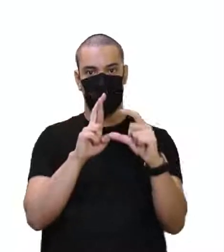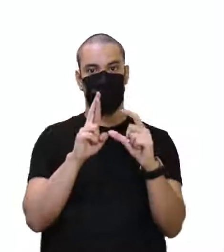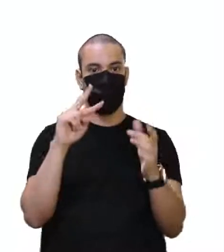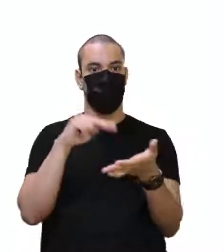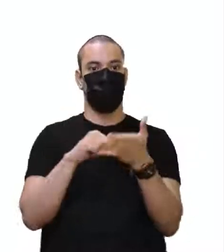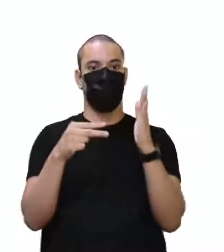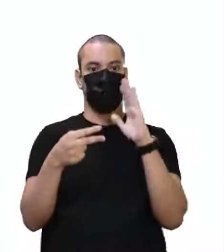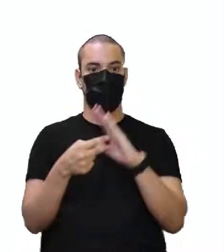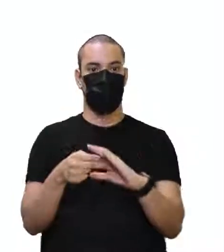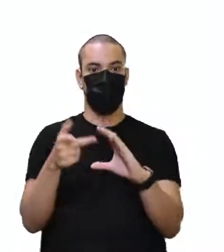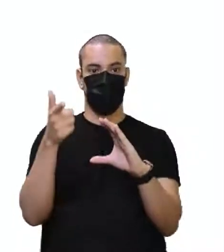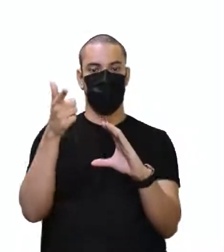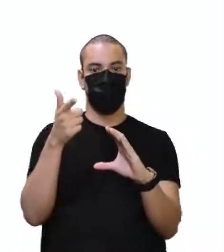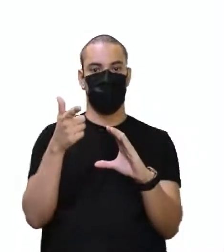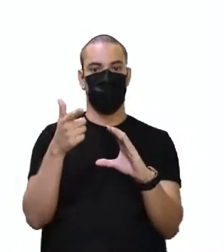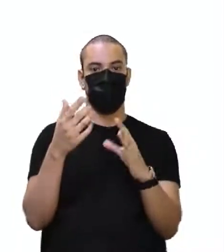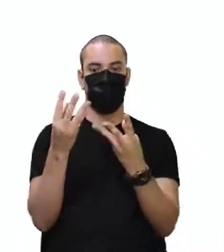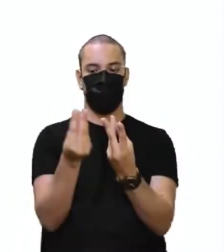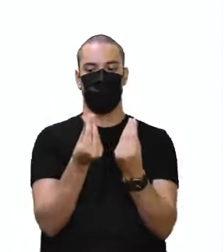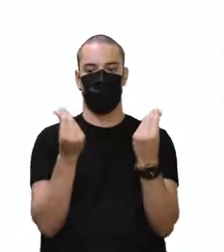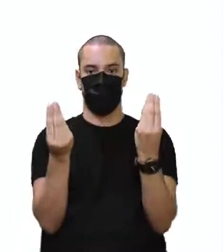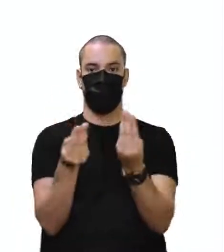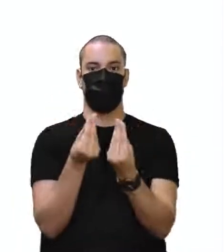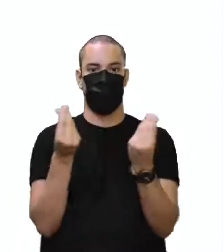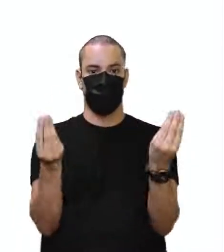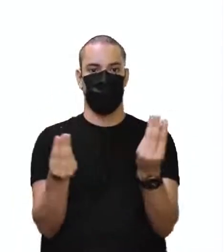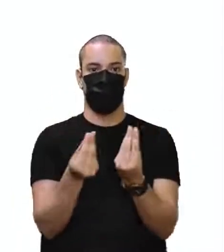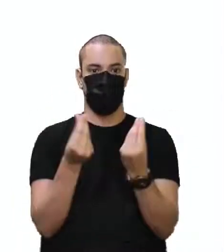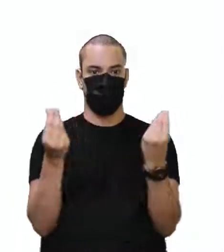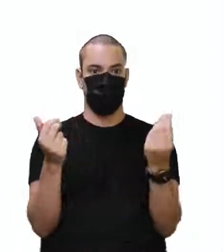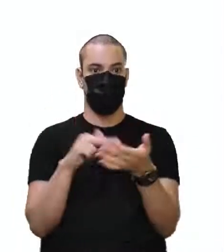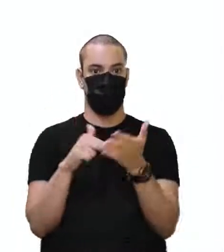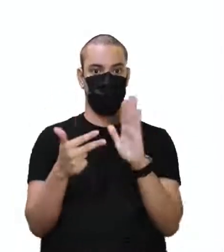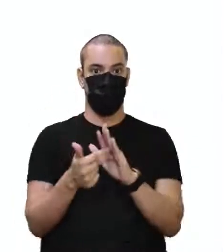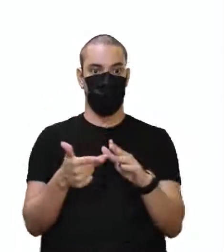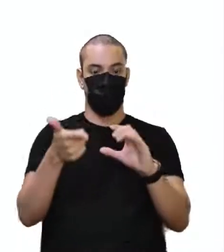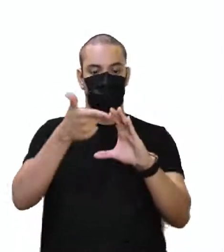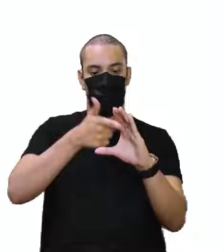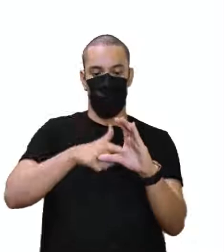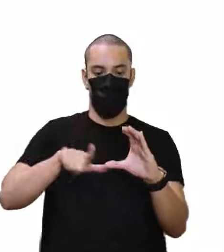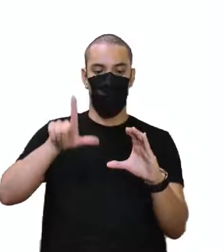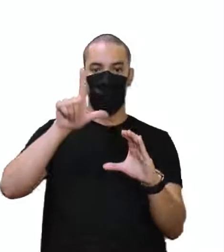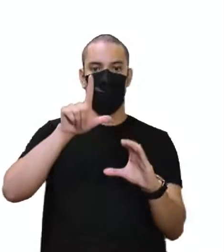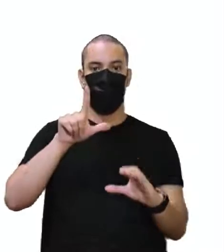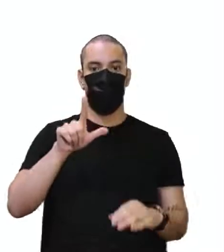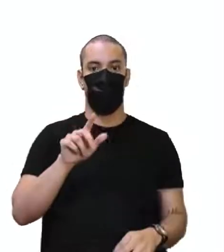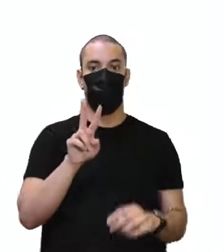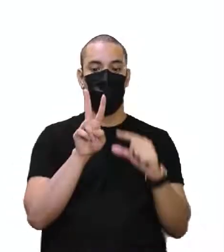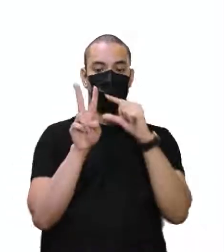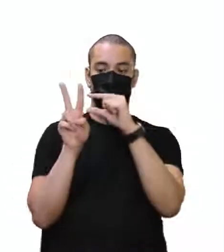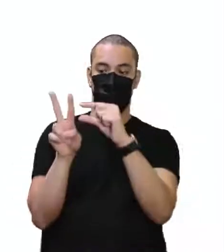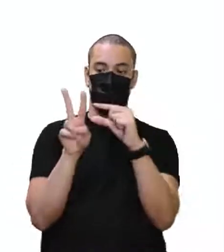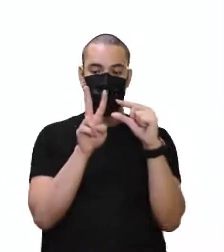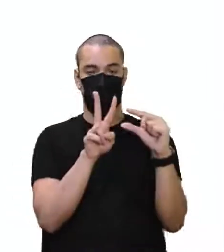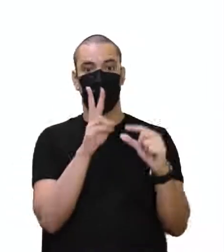que representa a textura, né? Ou seja, lisa. Vzinho, Vzinho é a cor da